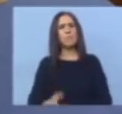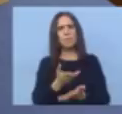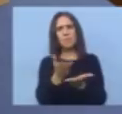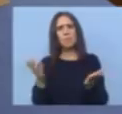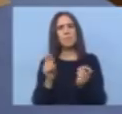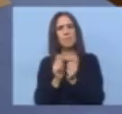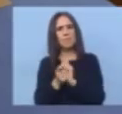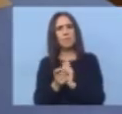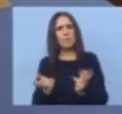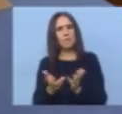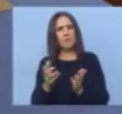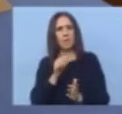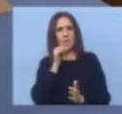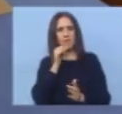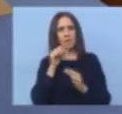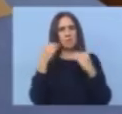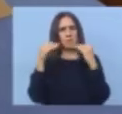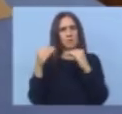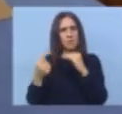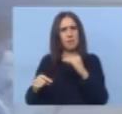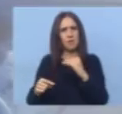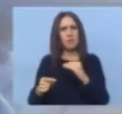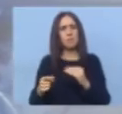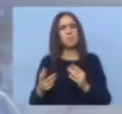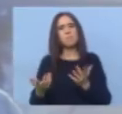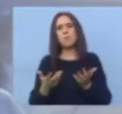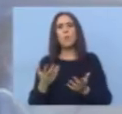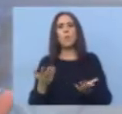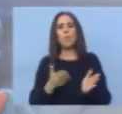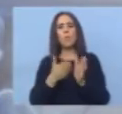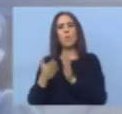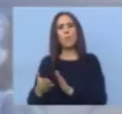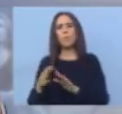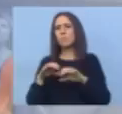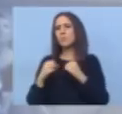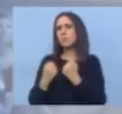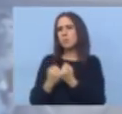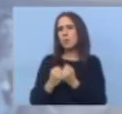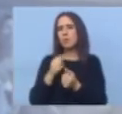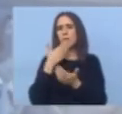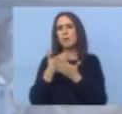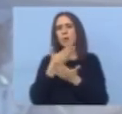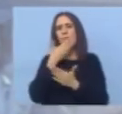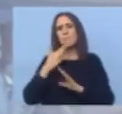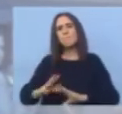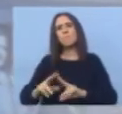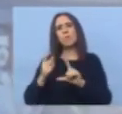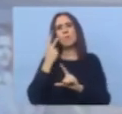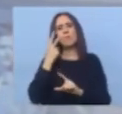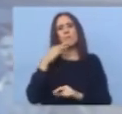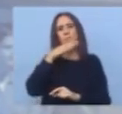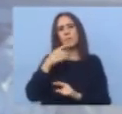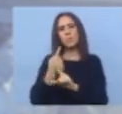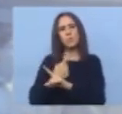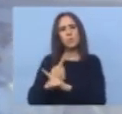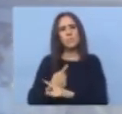sobretudo nesse âmbito mais pastoral ou é também no âmbito social, de melhoria de condições de vida das famílias,